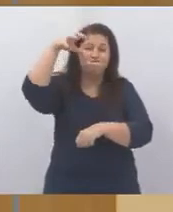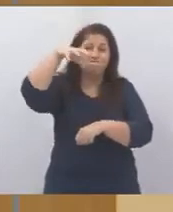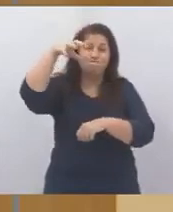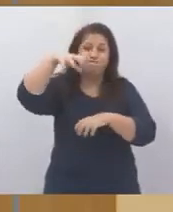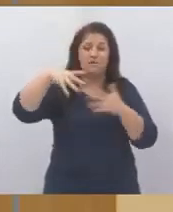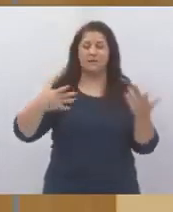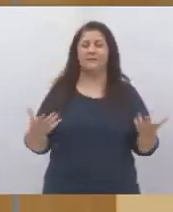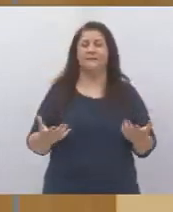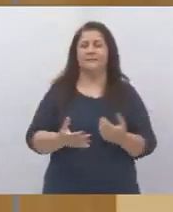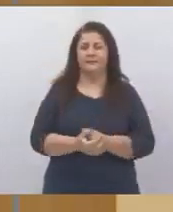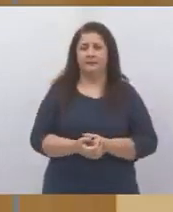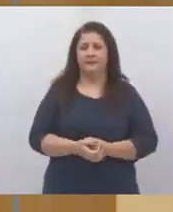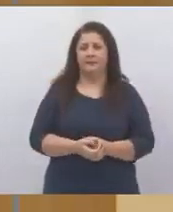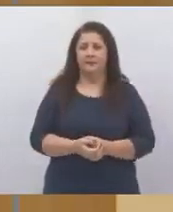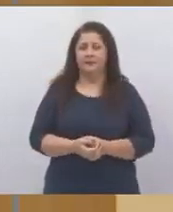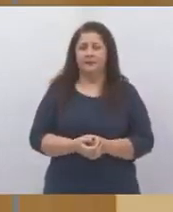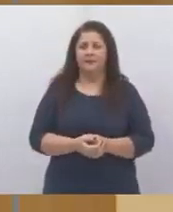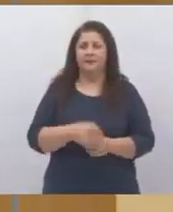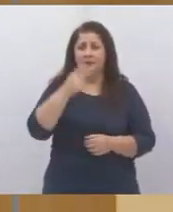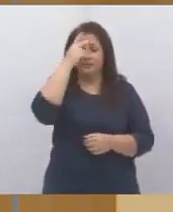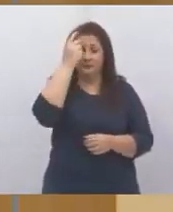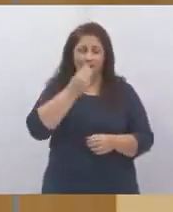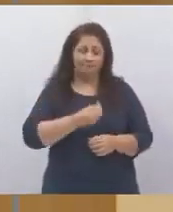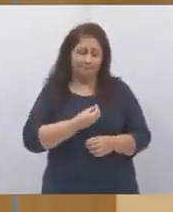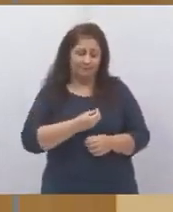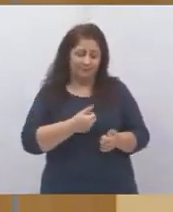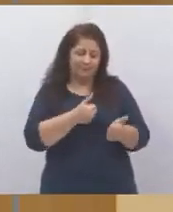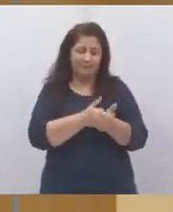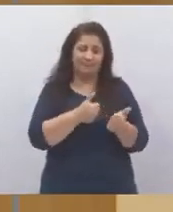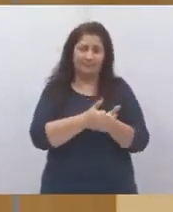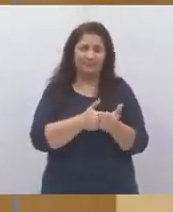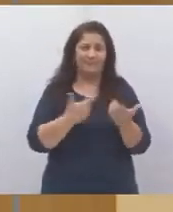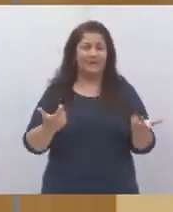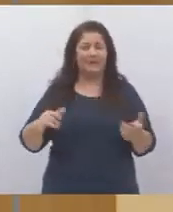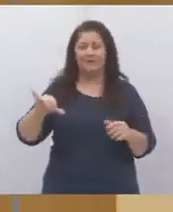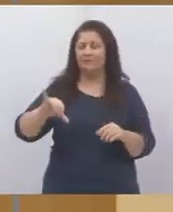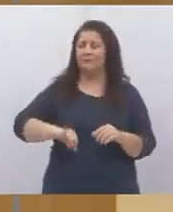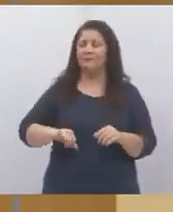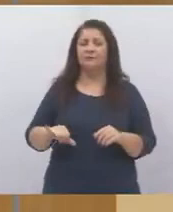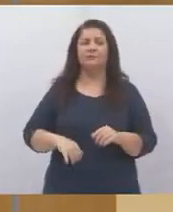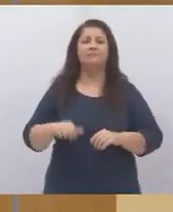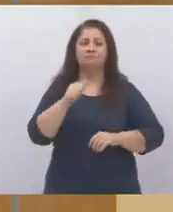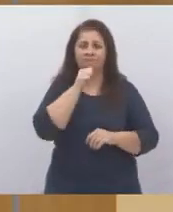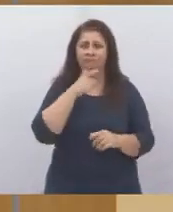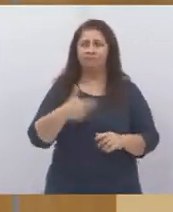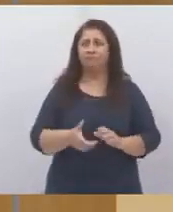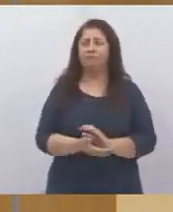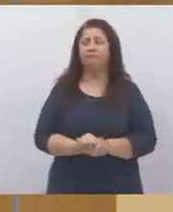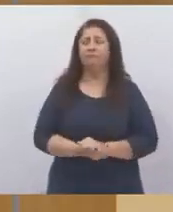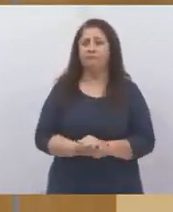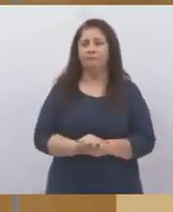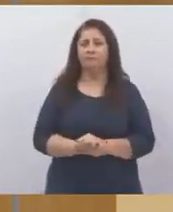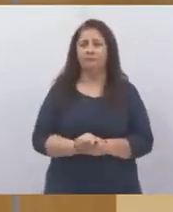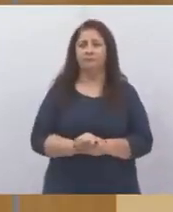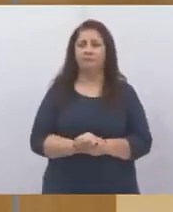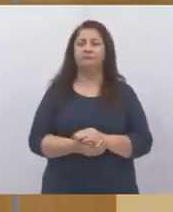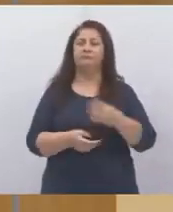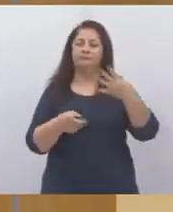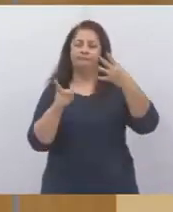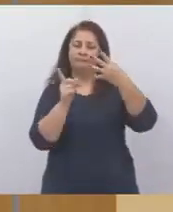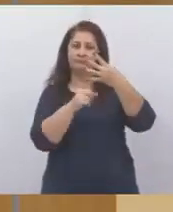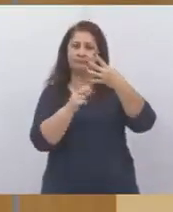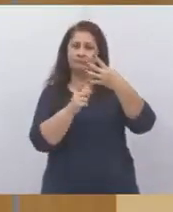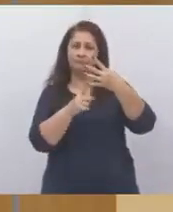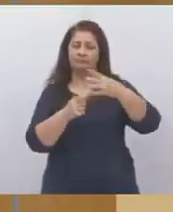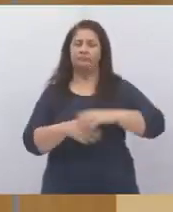água com a finalidade que os moradores na parte baixa da Rua Minas Gerais um sofresse sofrerem gente novamente tem outra promessa